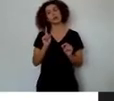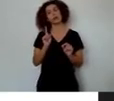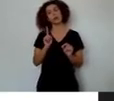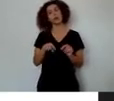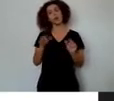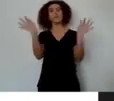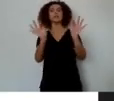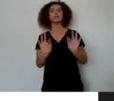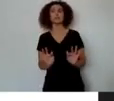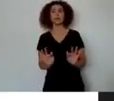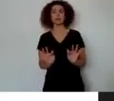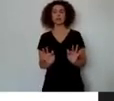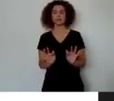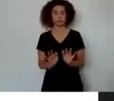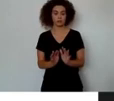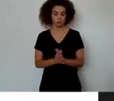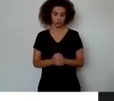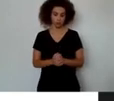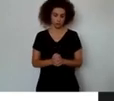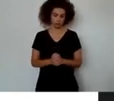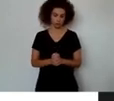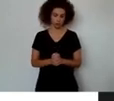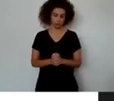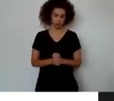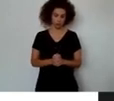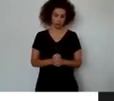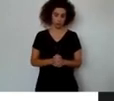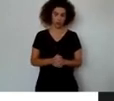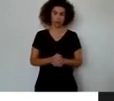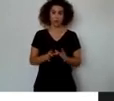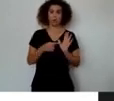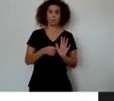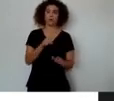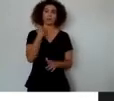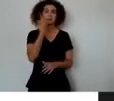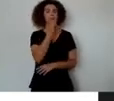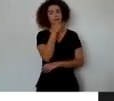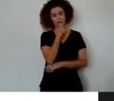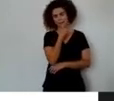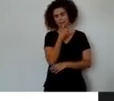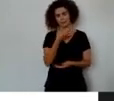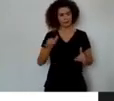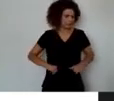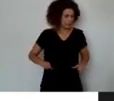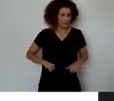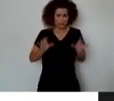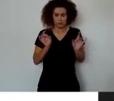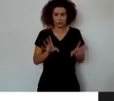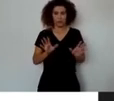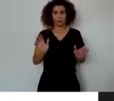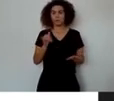Como, em questão de humanidade, é como se a gente fosse humanamente infeliz. E em representação nenhuma, principalmente em filmes